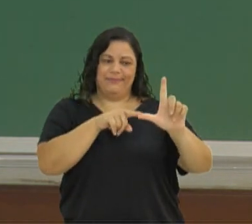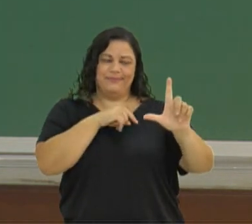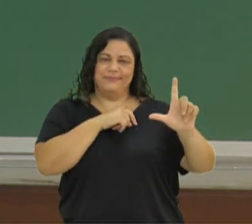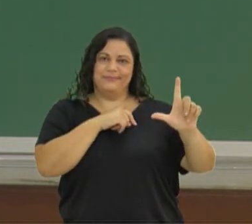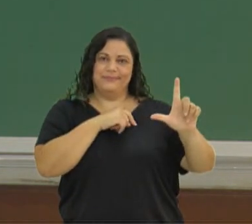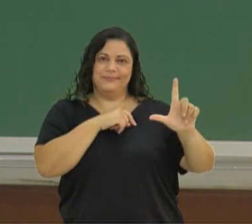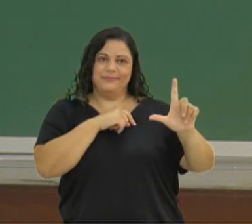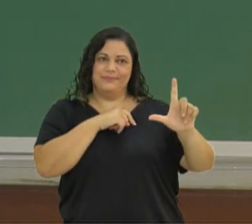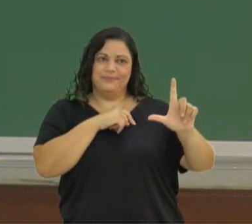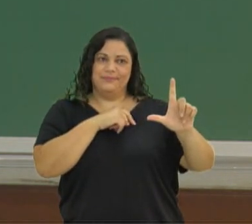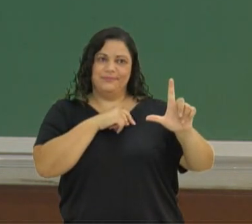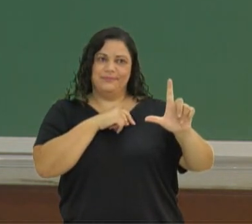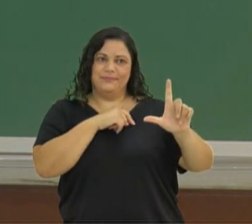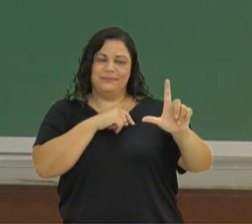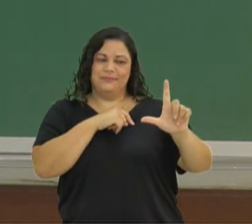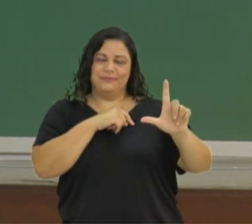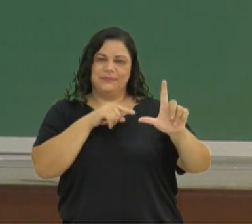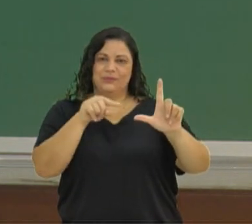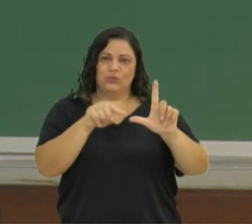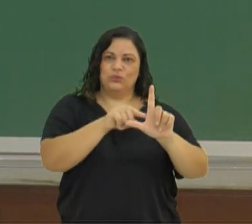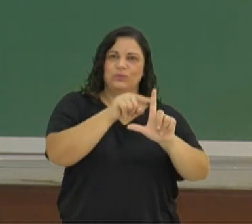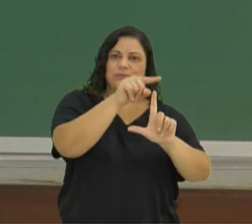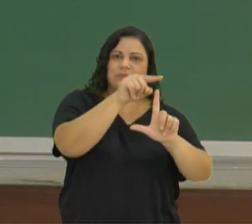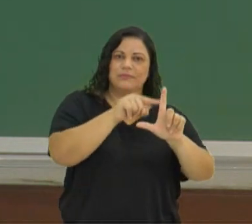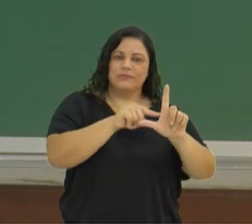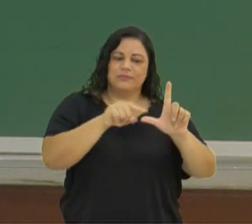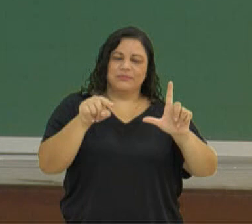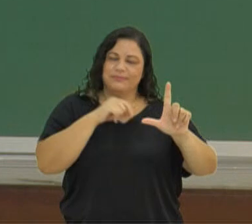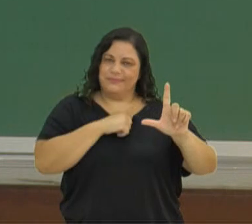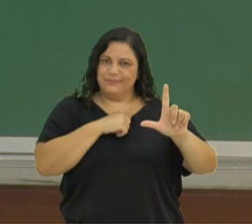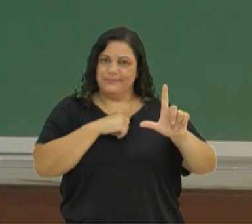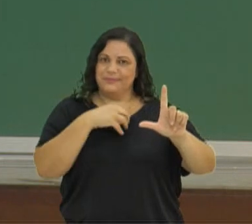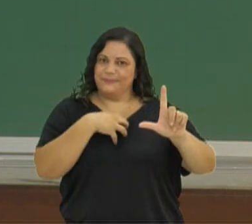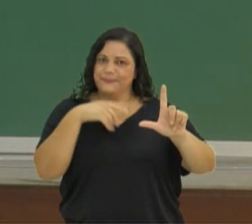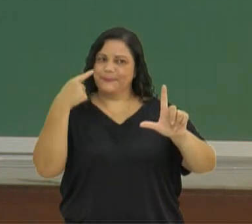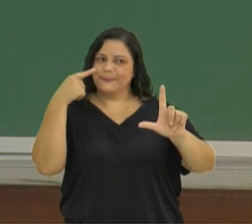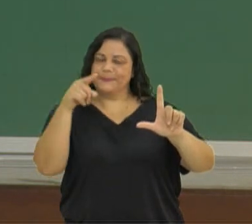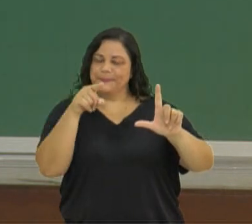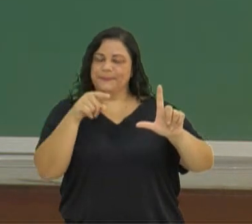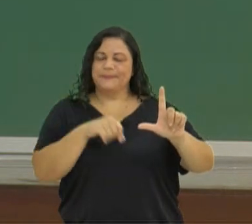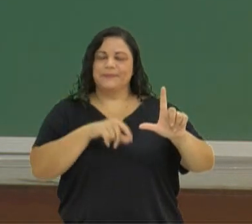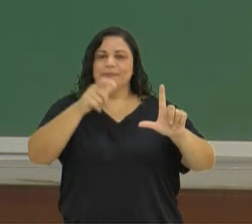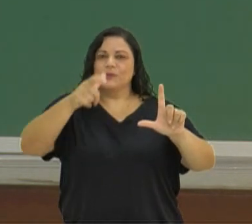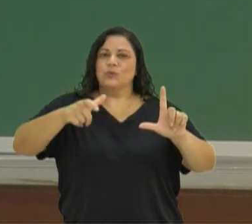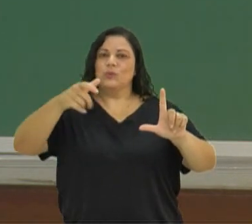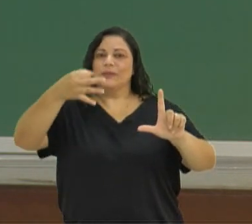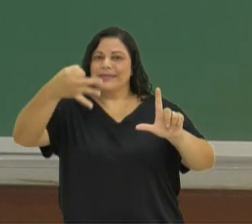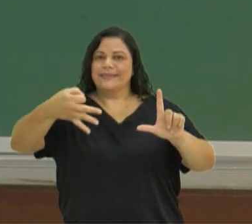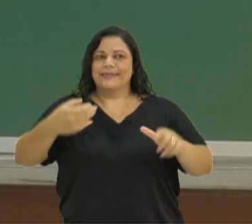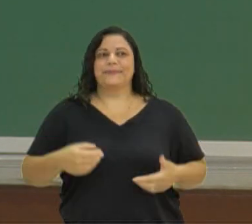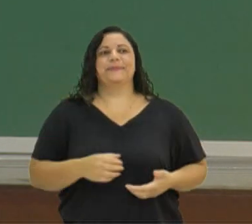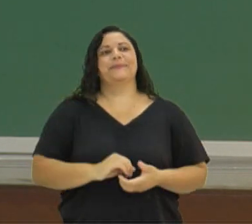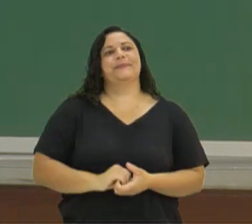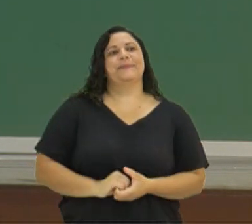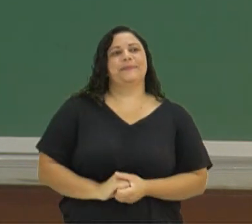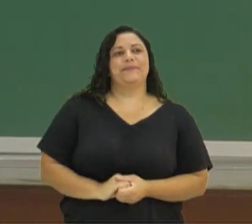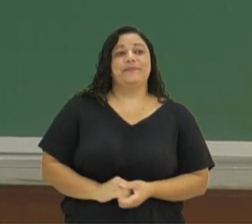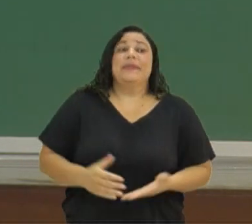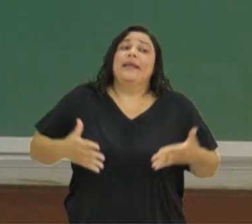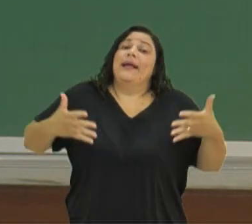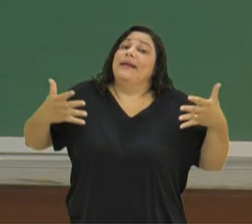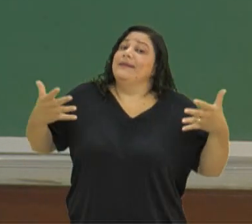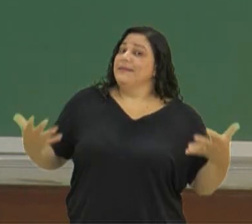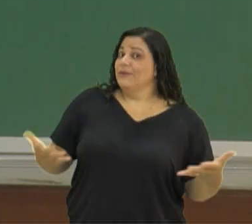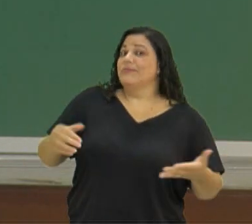também, o L que, né, não faz diferença nenhuma. O importante é ir na casa certa. Então esse é o movimento para captura do cavalo. Bem,